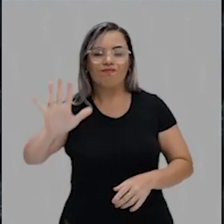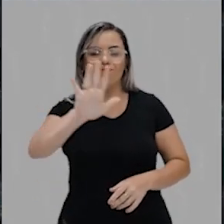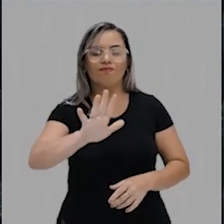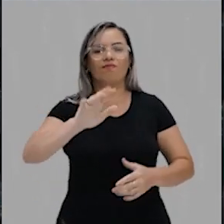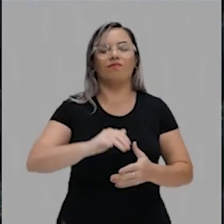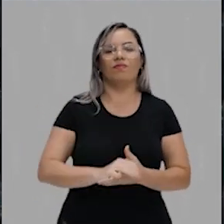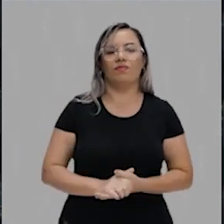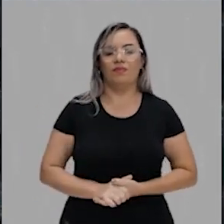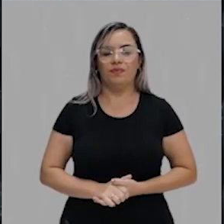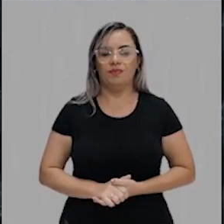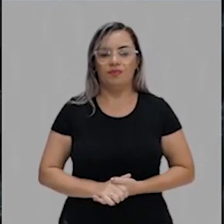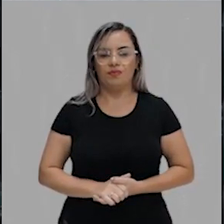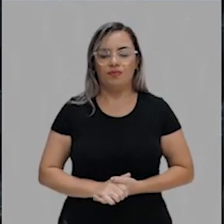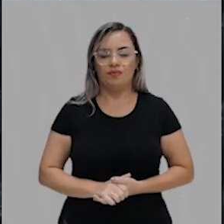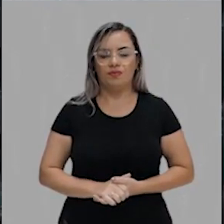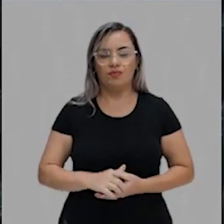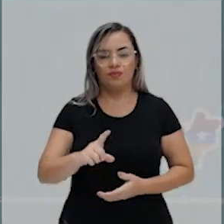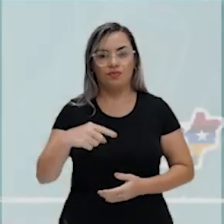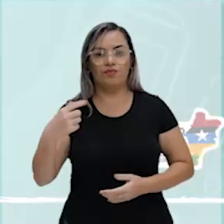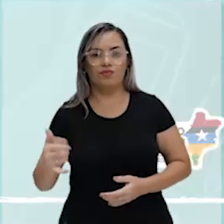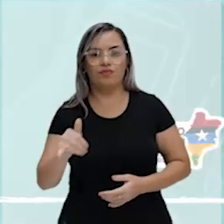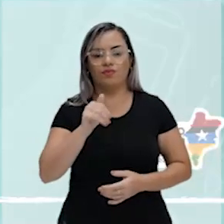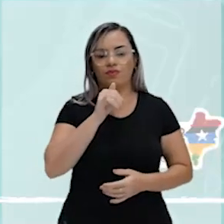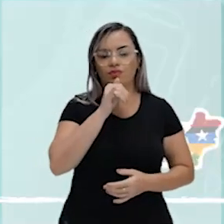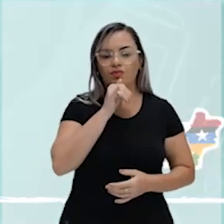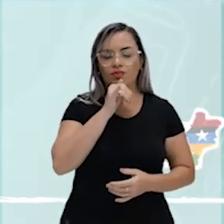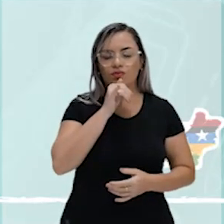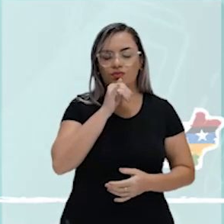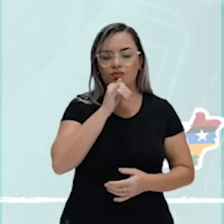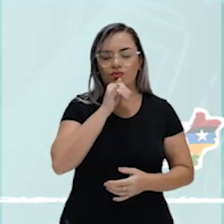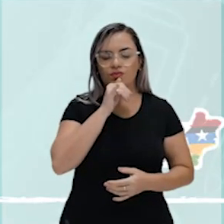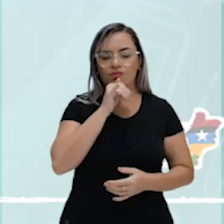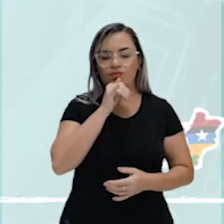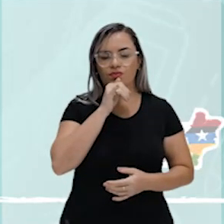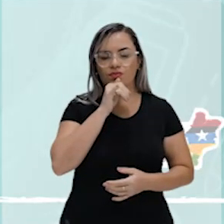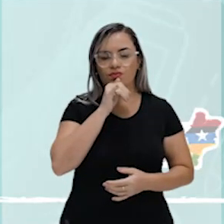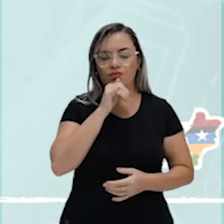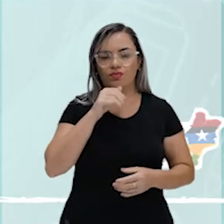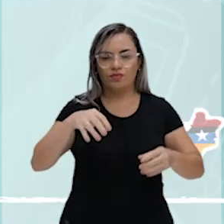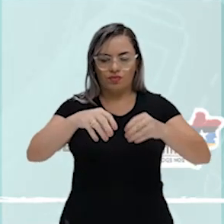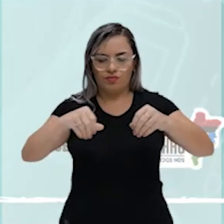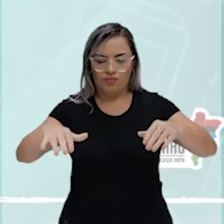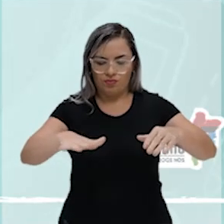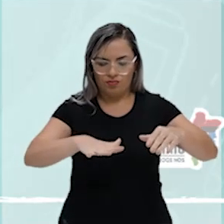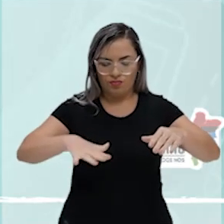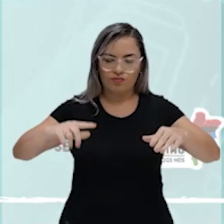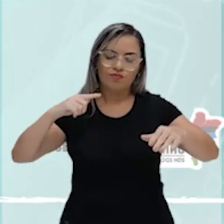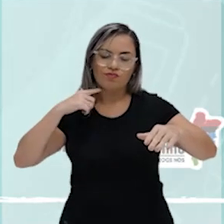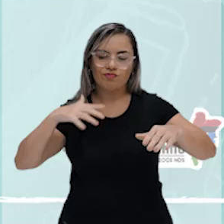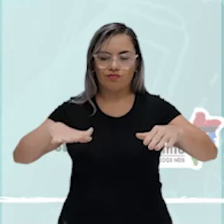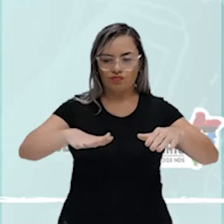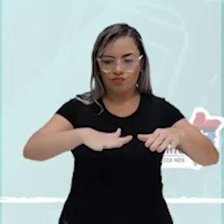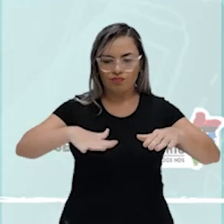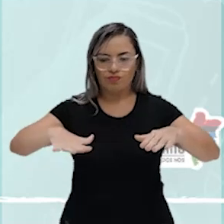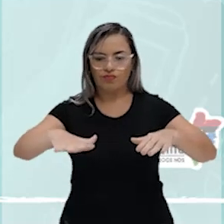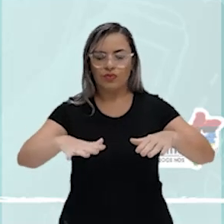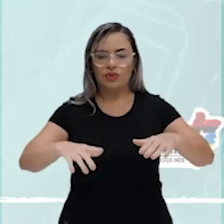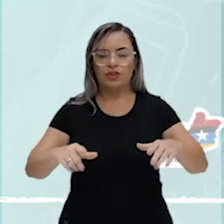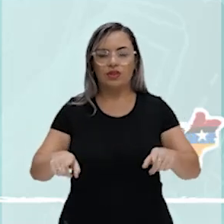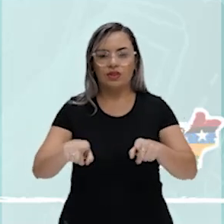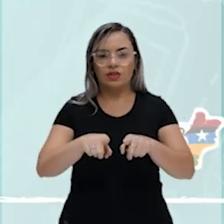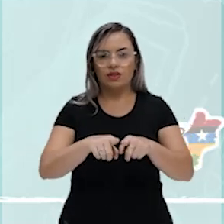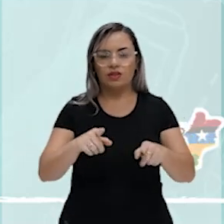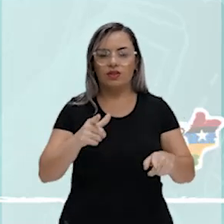nós temos o outro exemplo, que eu já falei, que é a poluição do solo e a poluição da água.